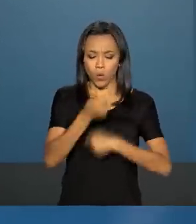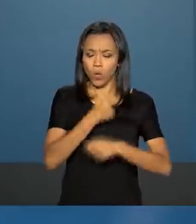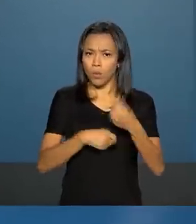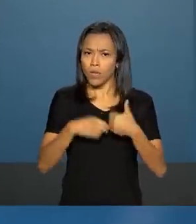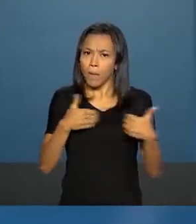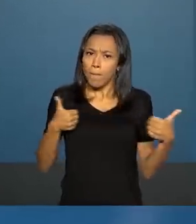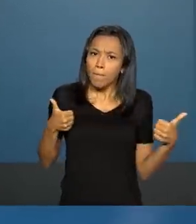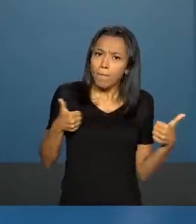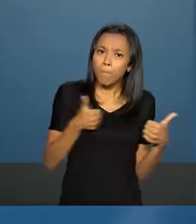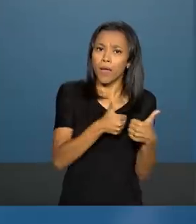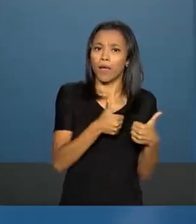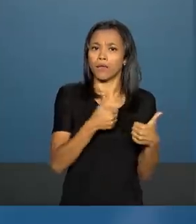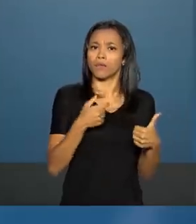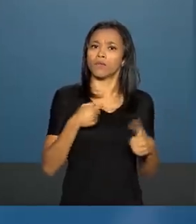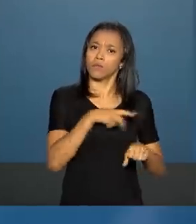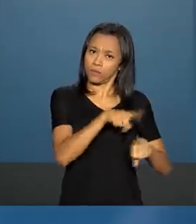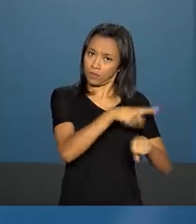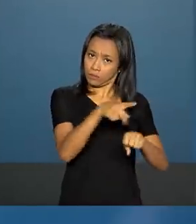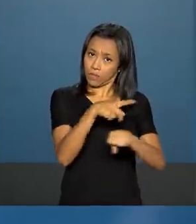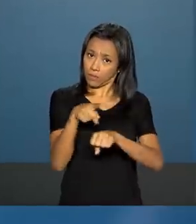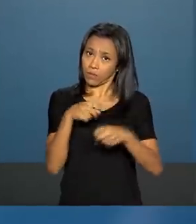países há pouco citado.